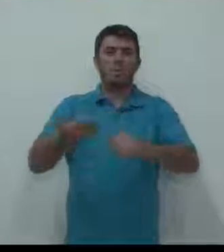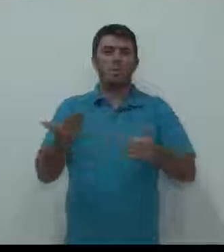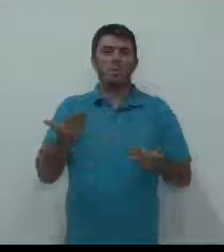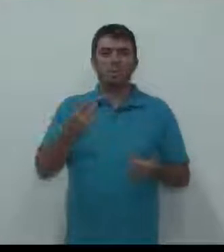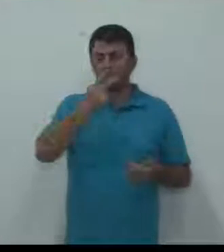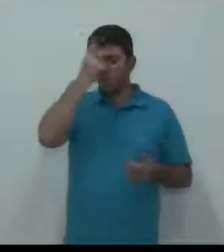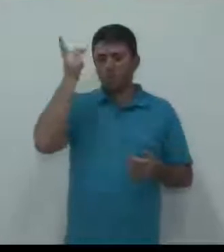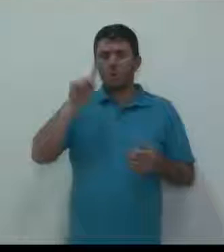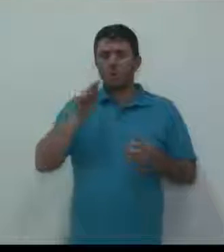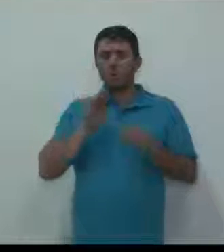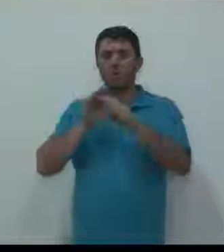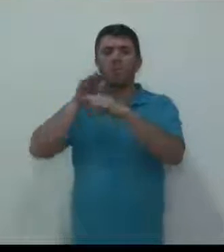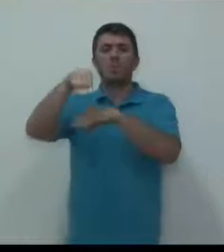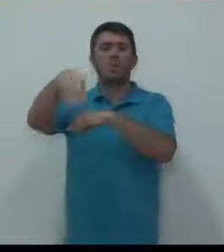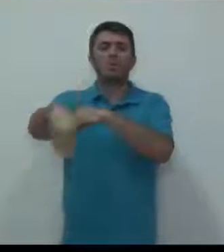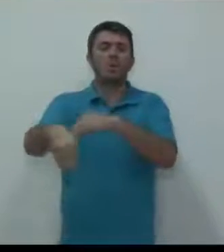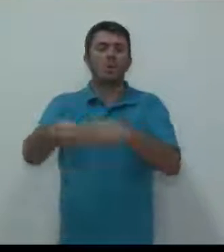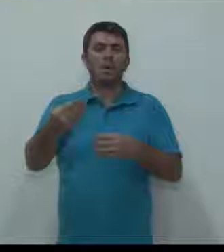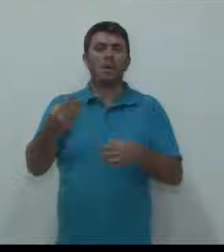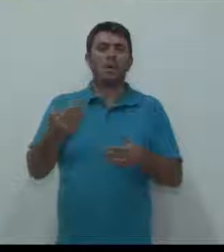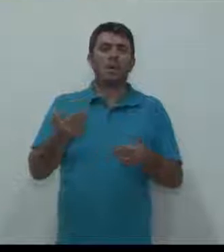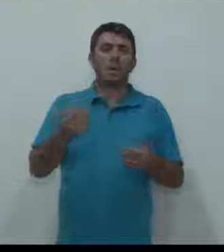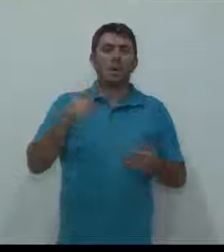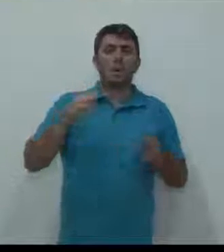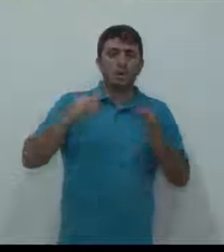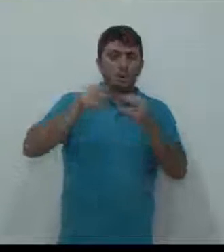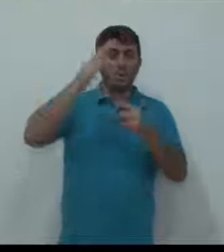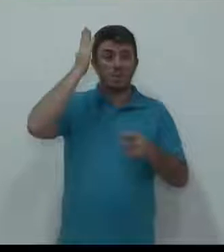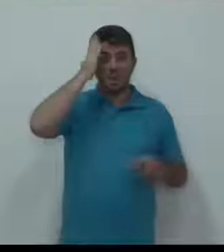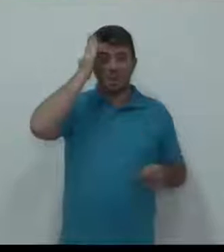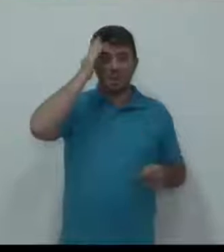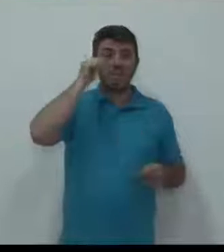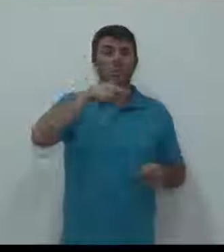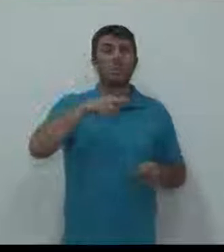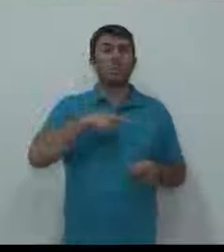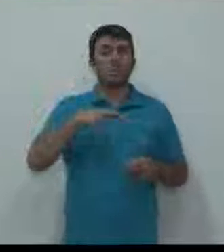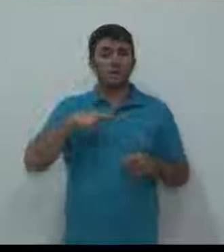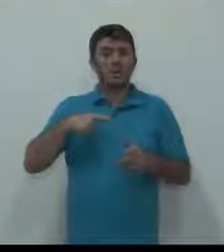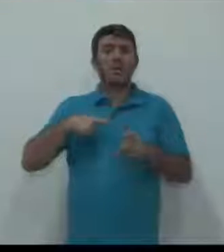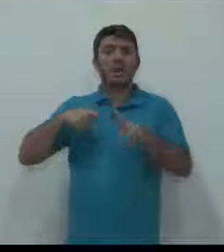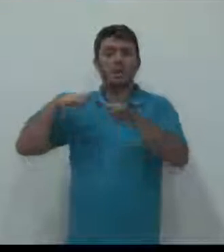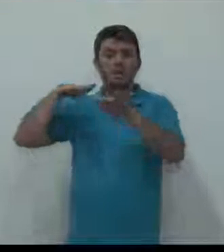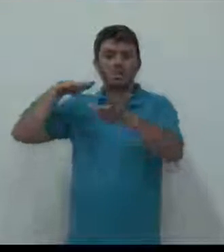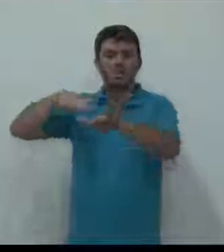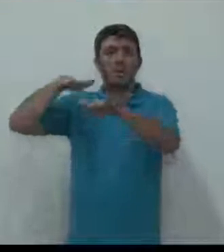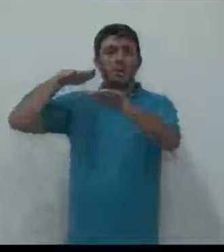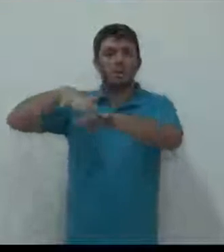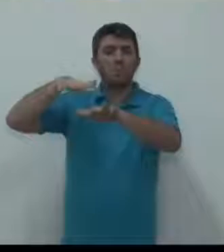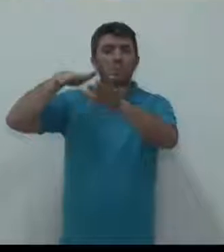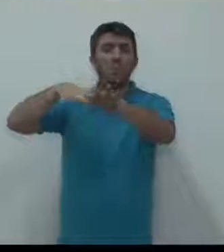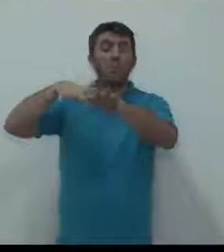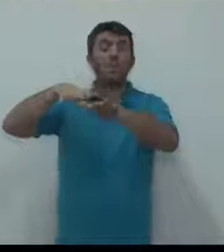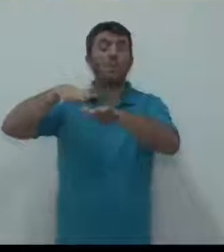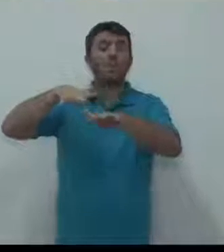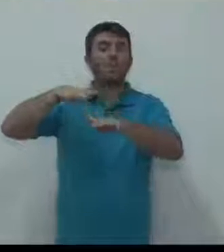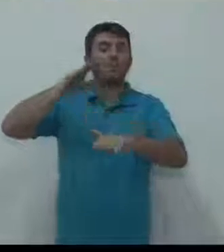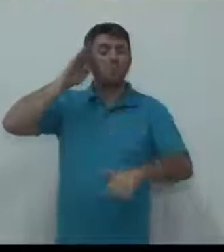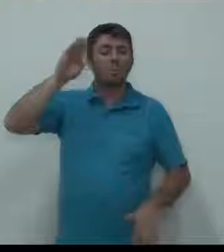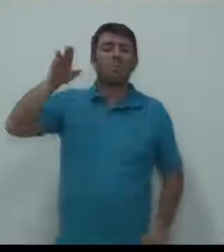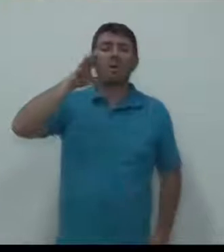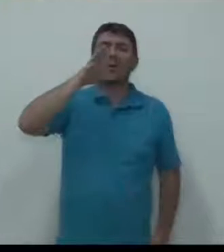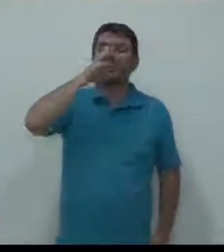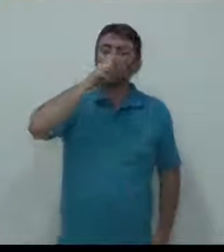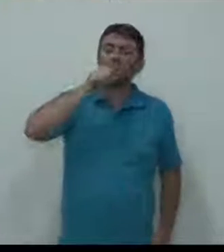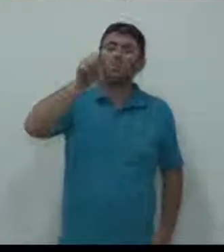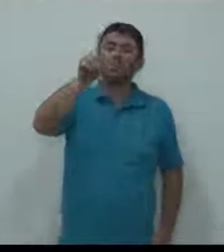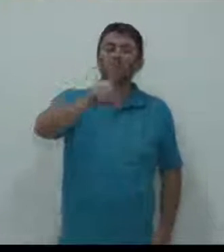represa, não vai na represa 2. Todo mundo sabe o trânsito que tem ali, principalmente finais de semana. Então, como que